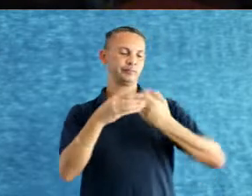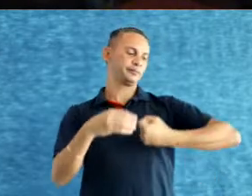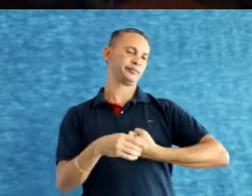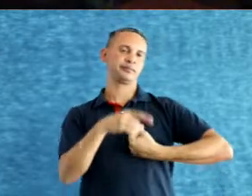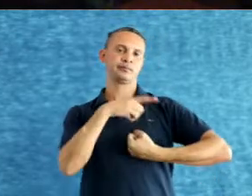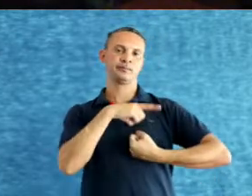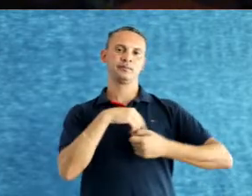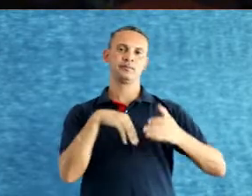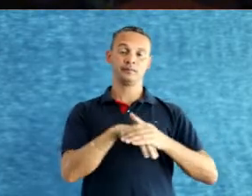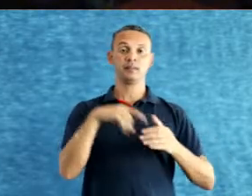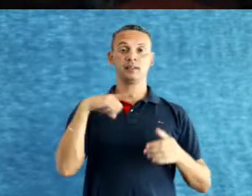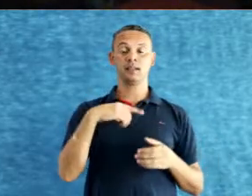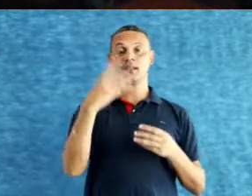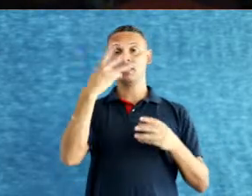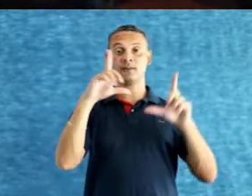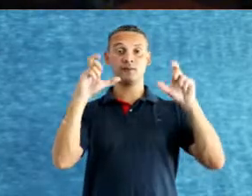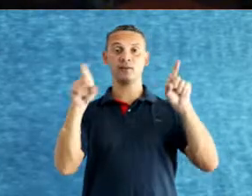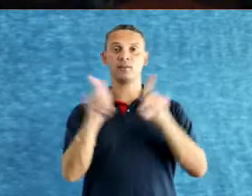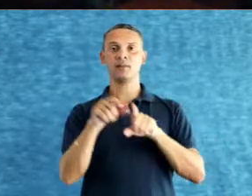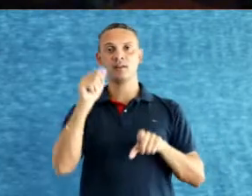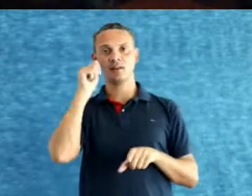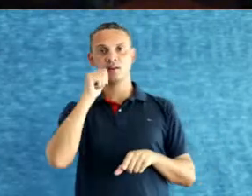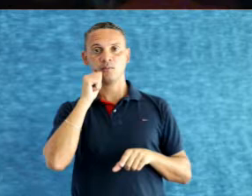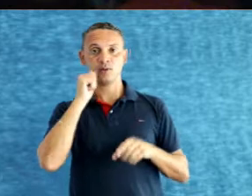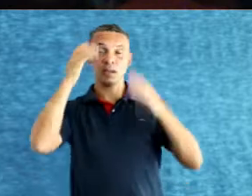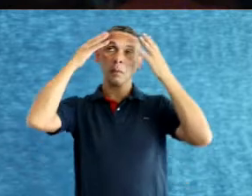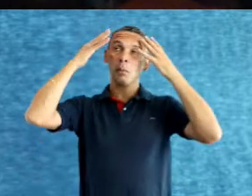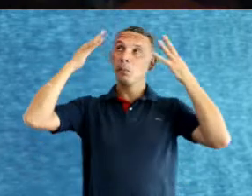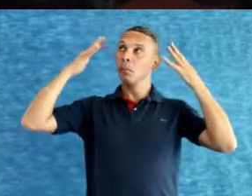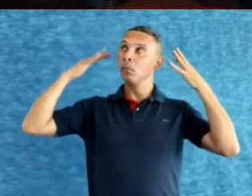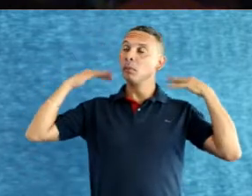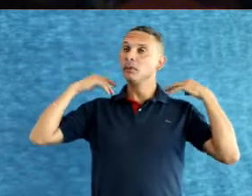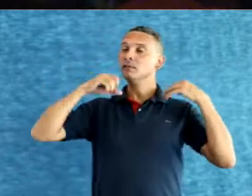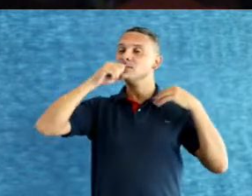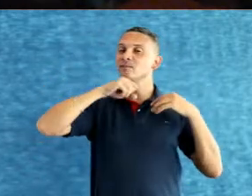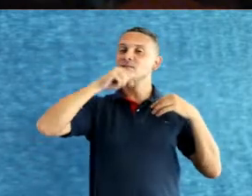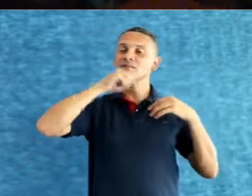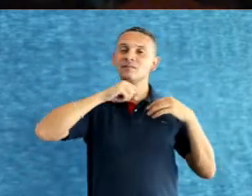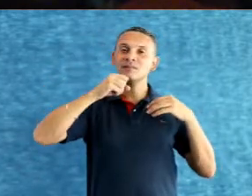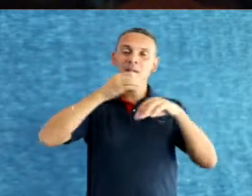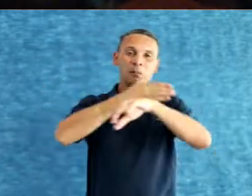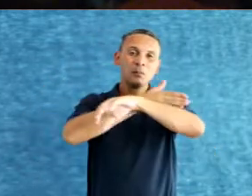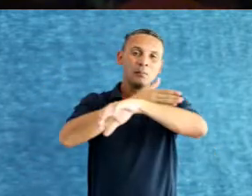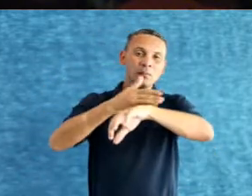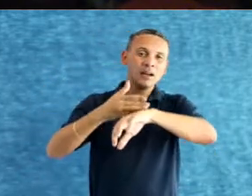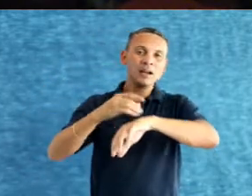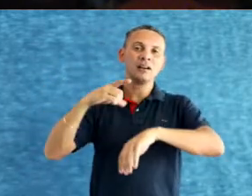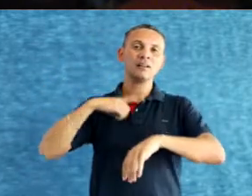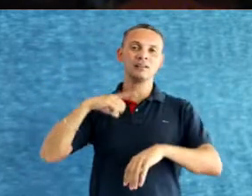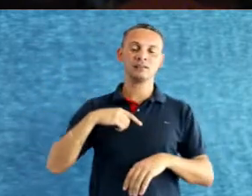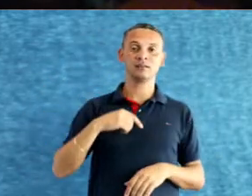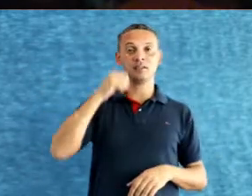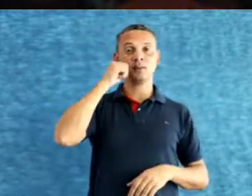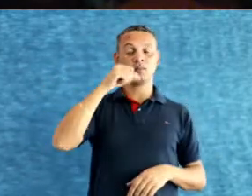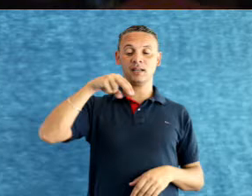Norte, mas não é Nísia. Está no Estado de Minas de hoje a notícia dessa fala aqui, desse momento, que foi